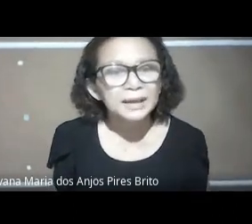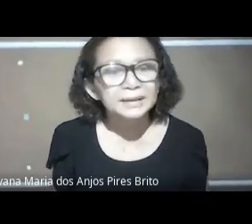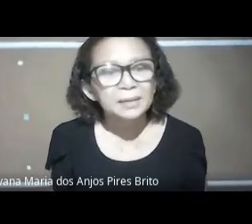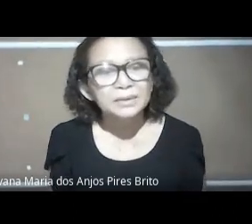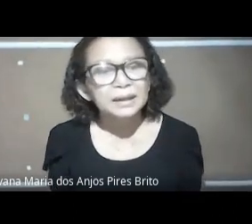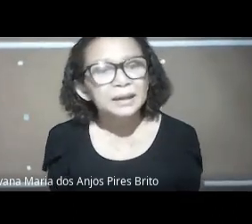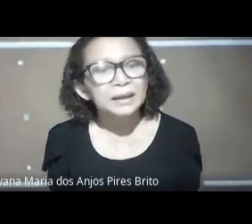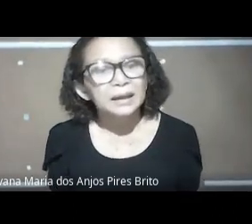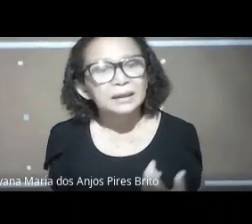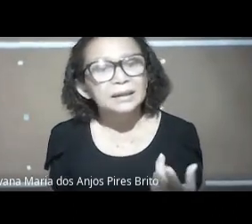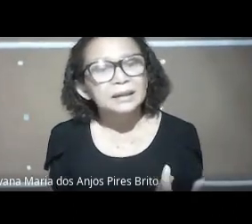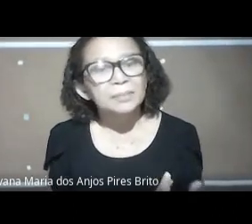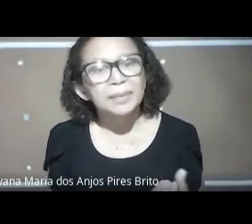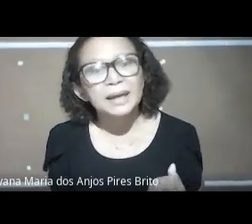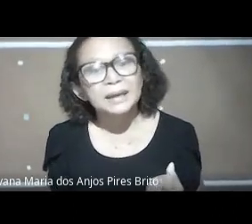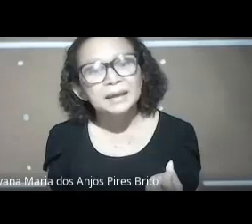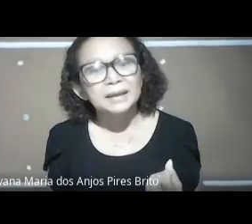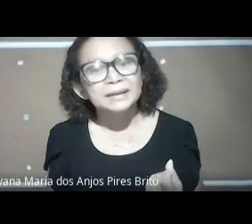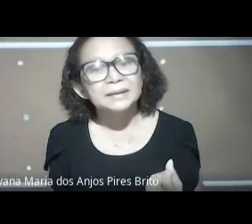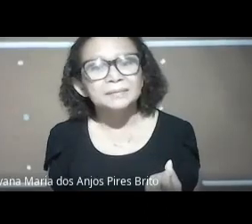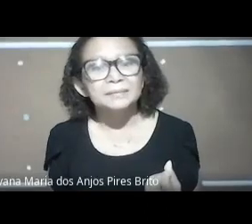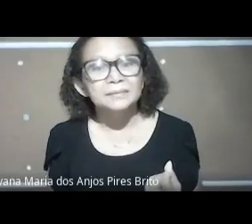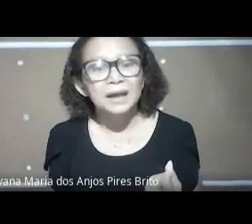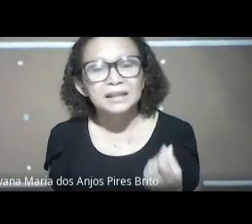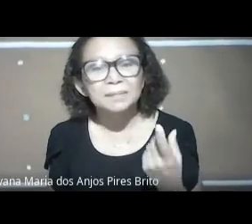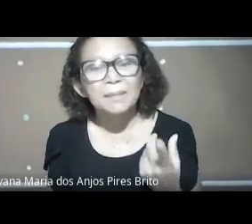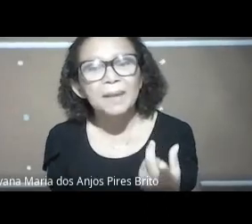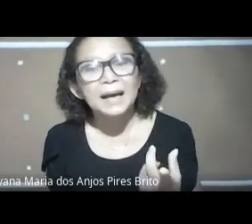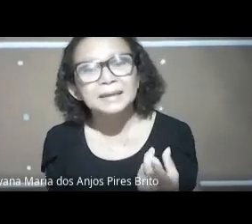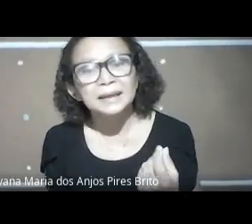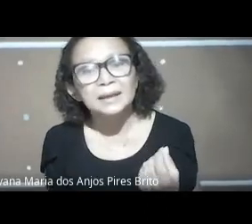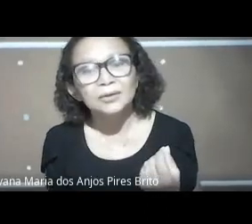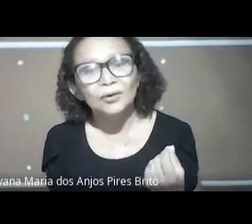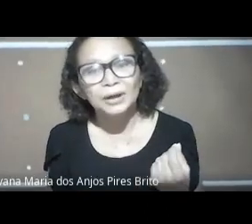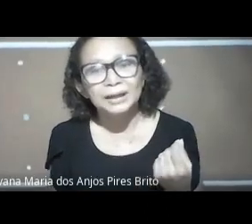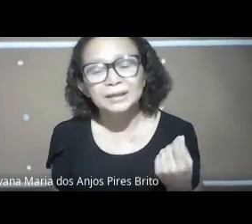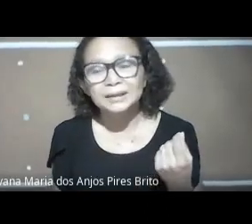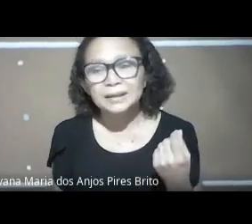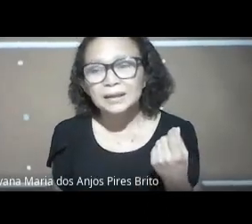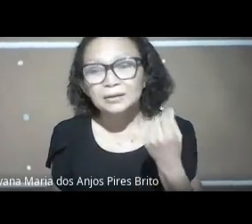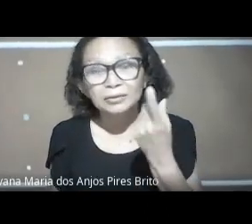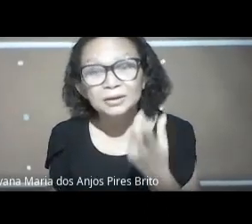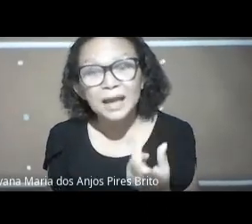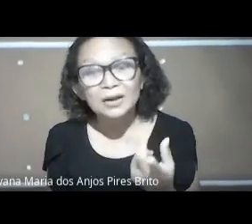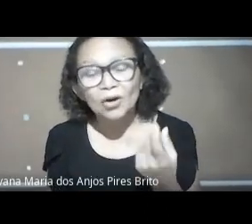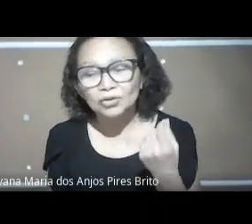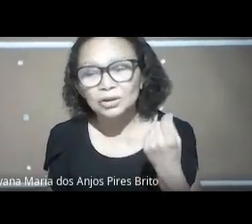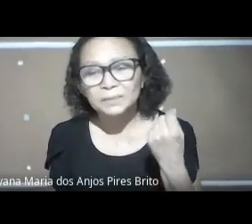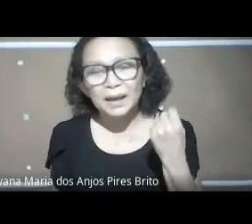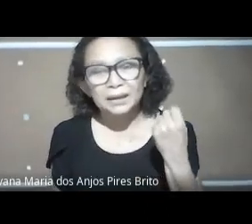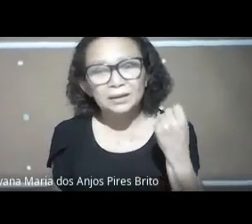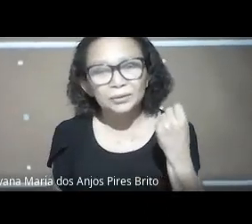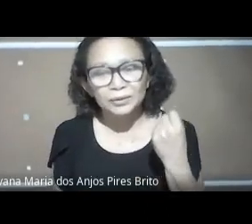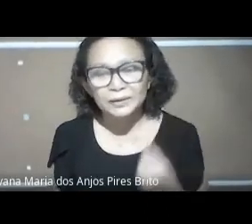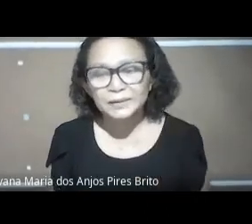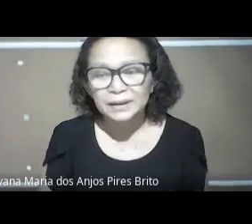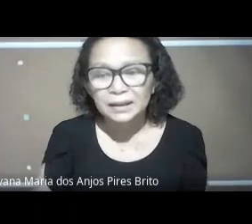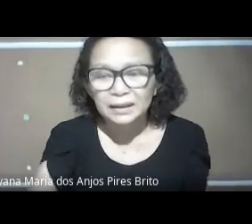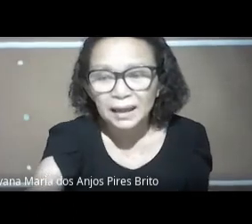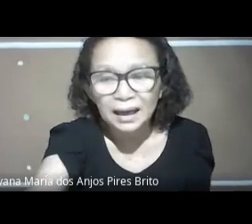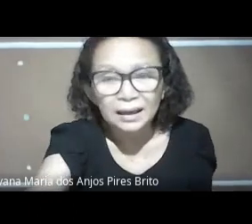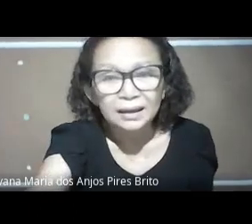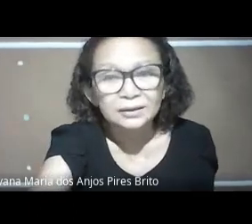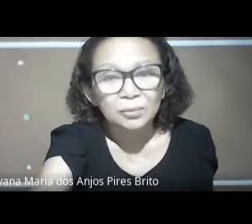a gente tem exemplos aqui das campainhas, das babás eletrônicas, dos relógios